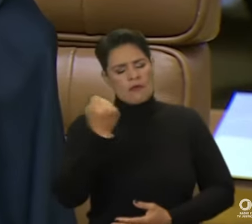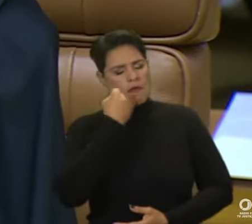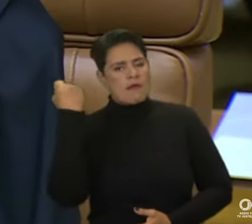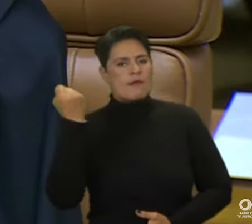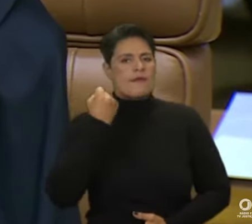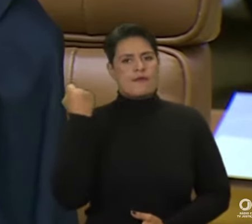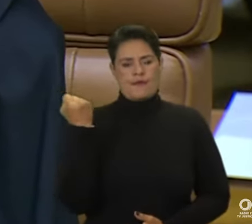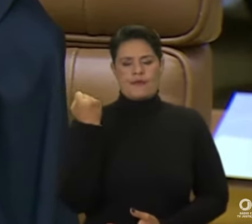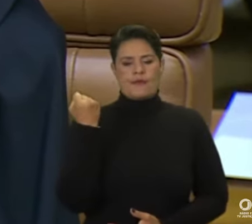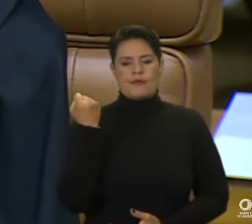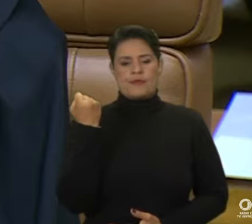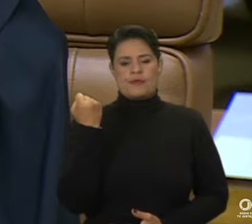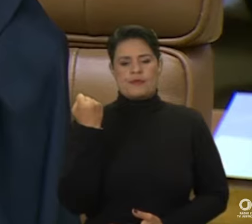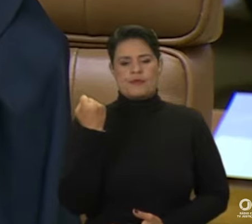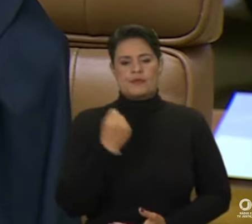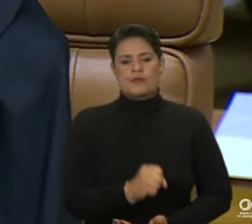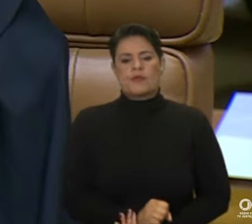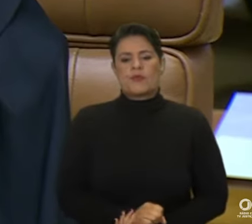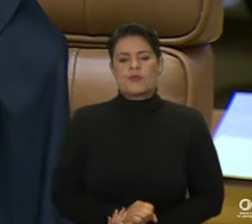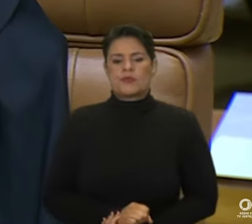seu dirigente